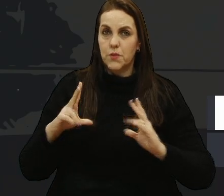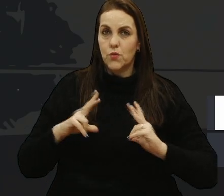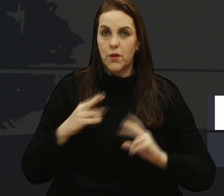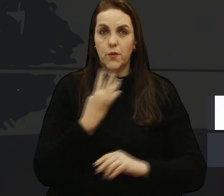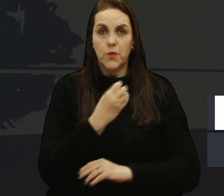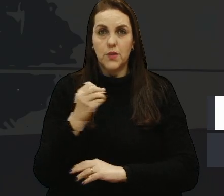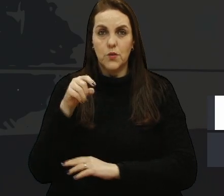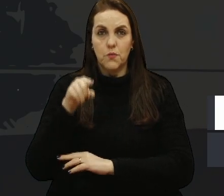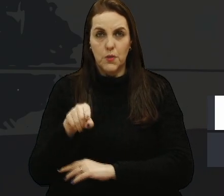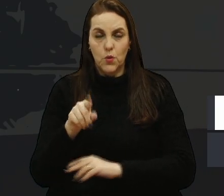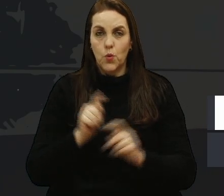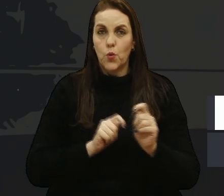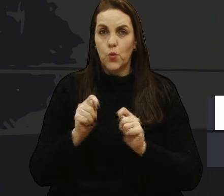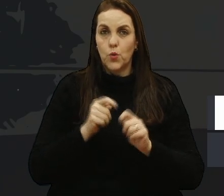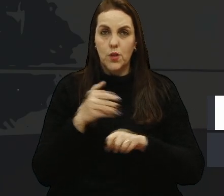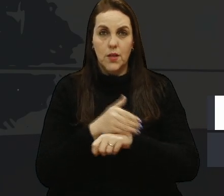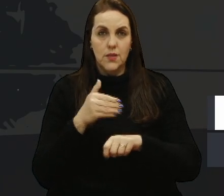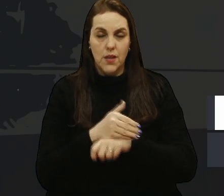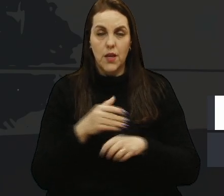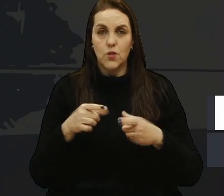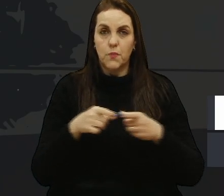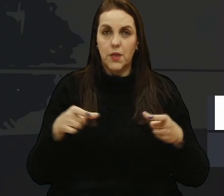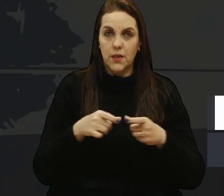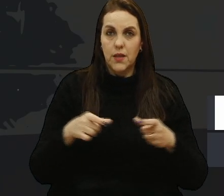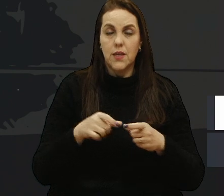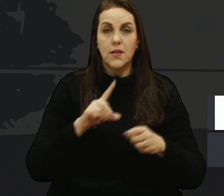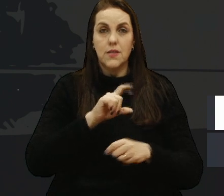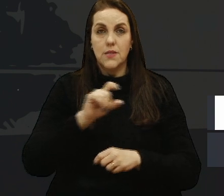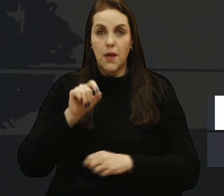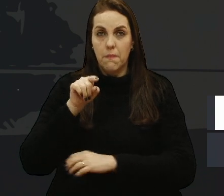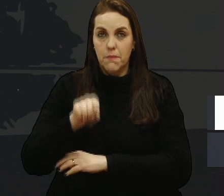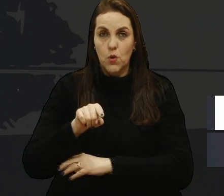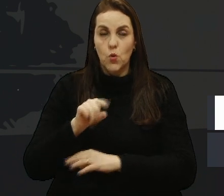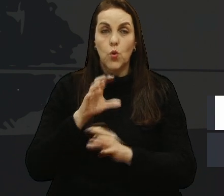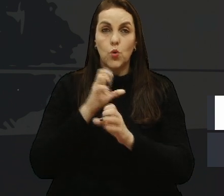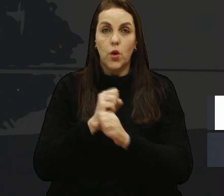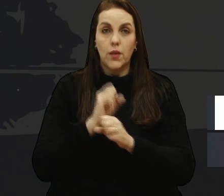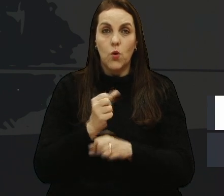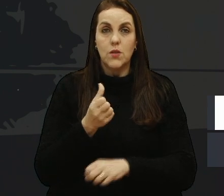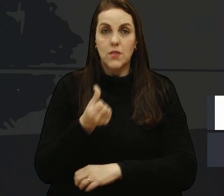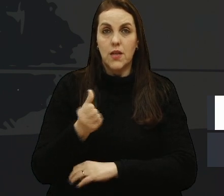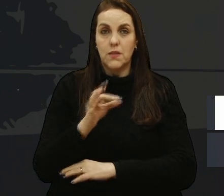mil, controle de acessos, bilheteria 100 mil, estou fazendo o total de 6 milhões.